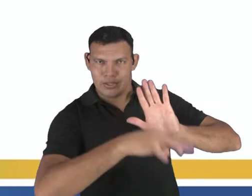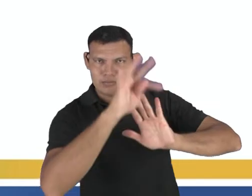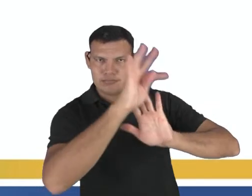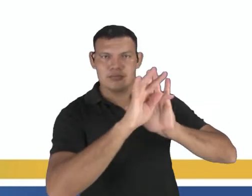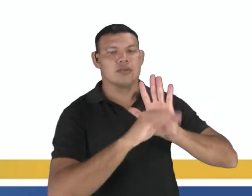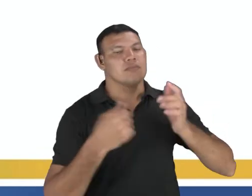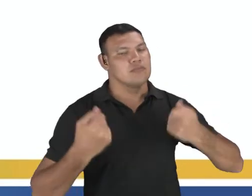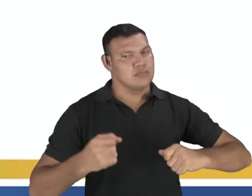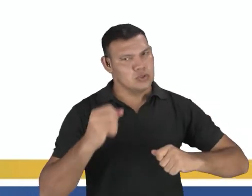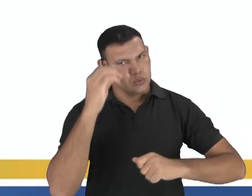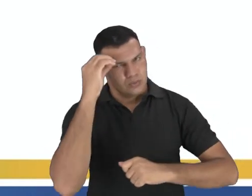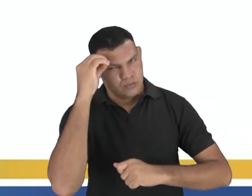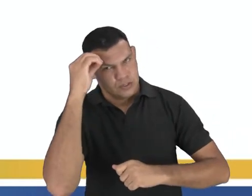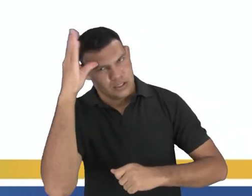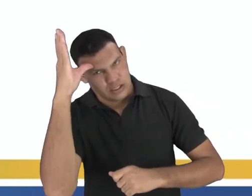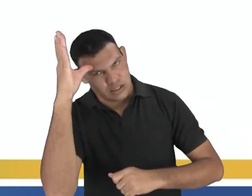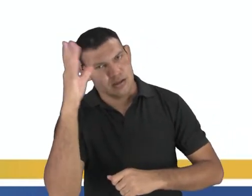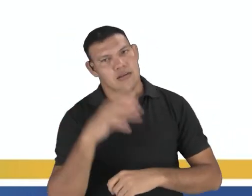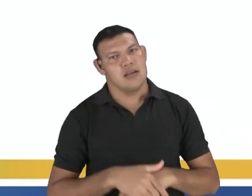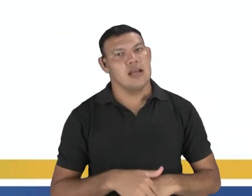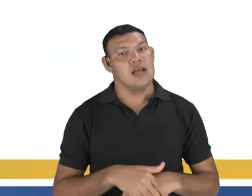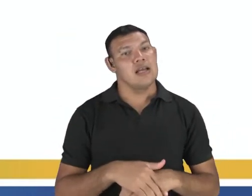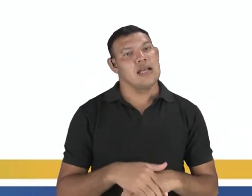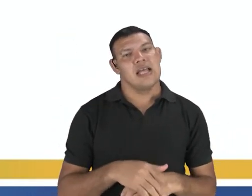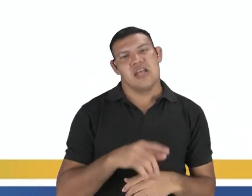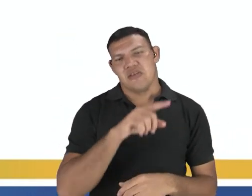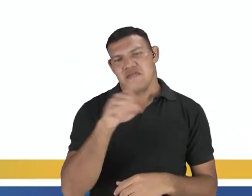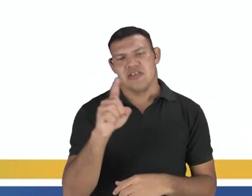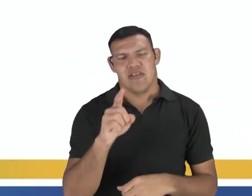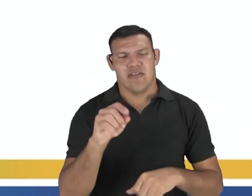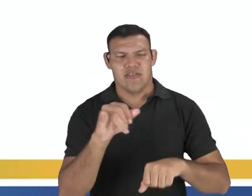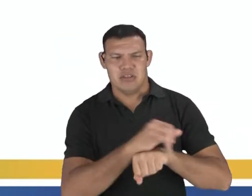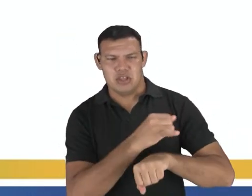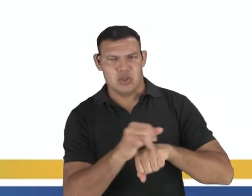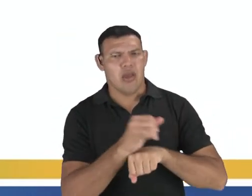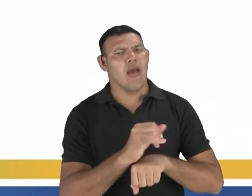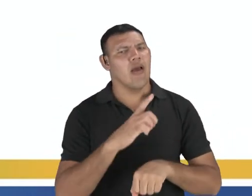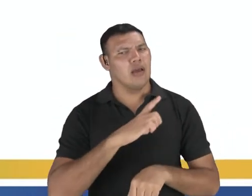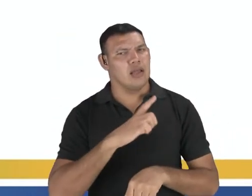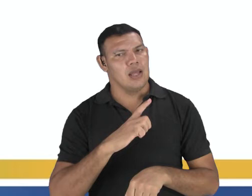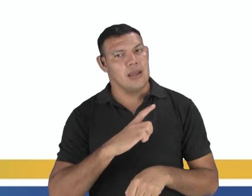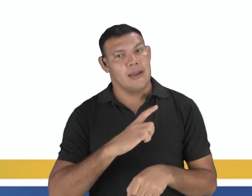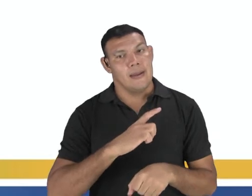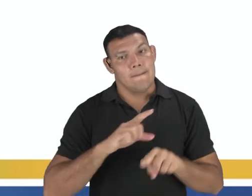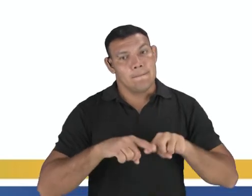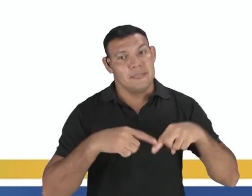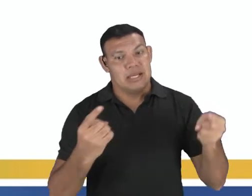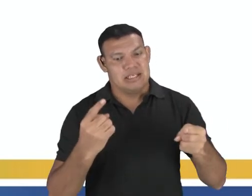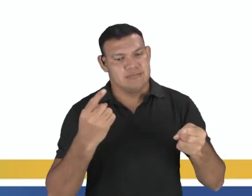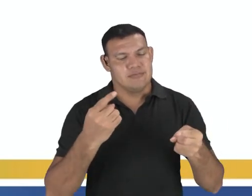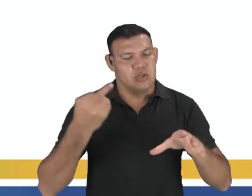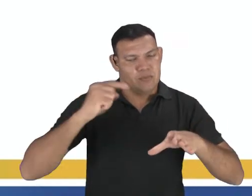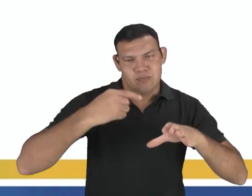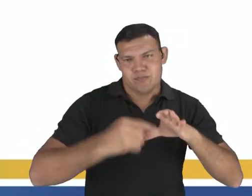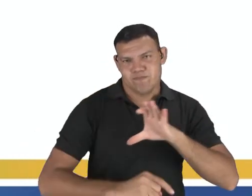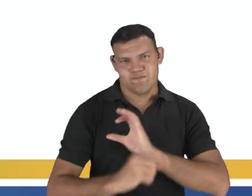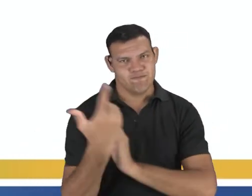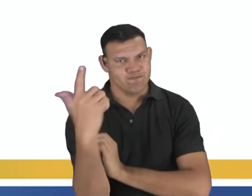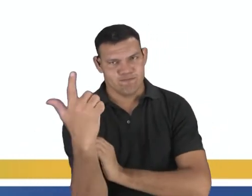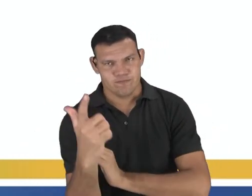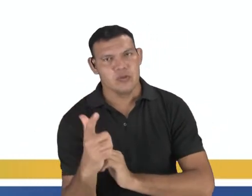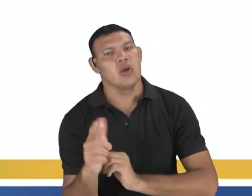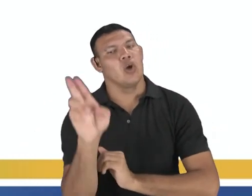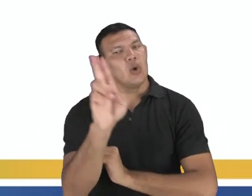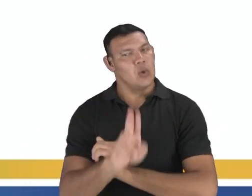Texto argumentativo, você precisa de conhecimento. Não adianta você saber a técnica se você não tem aprofundamento